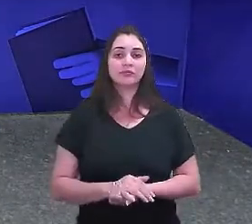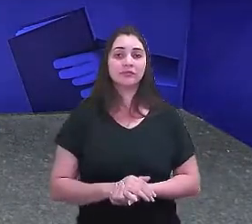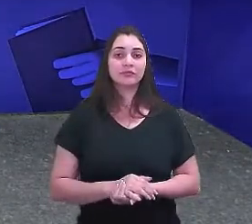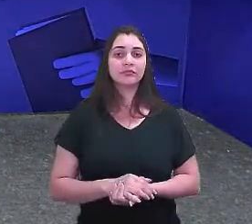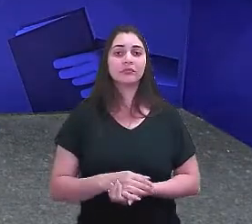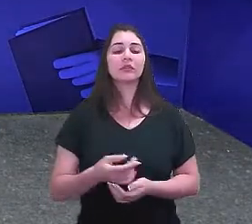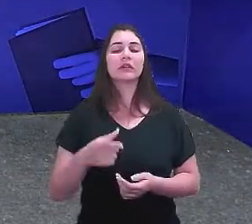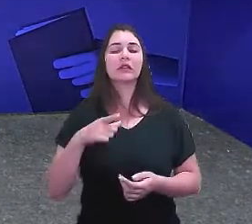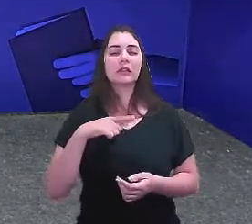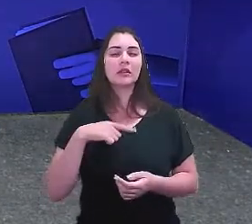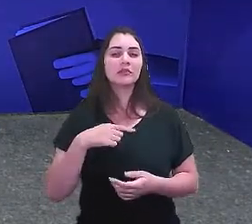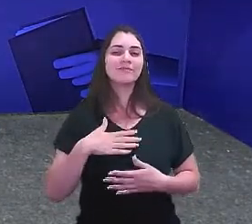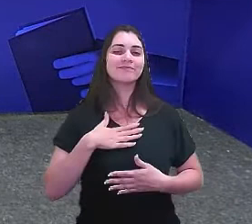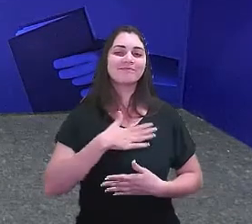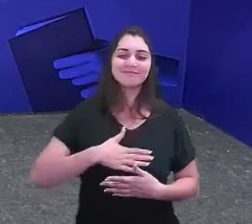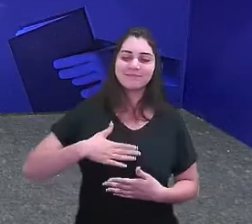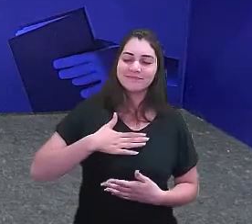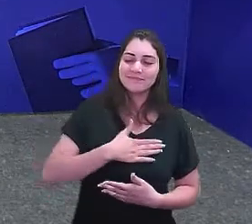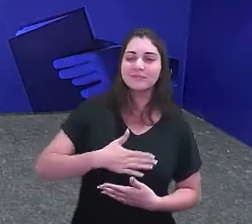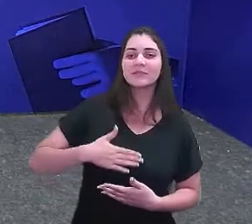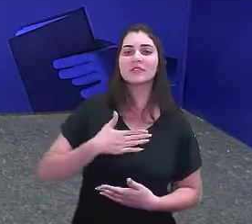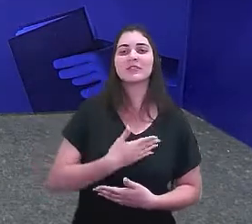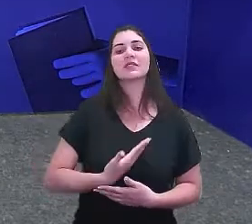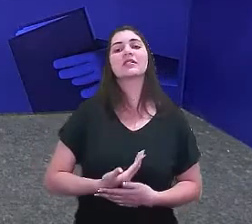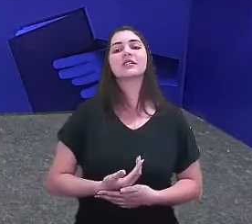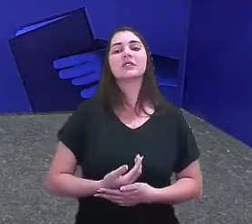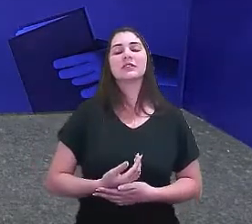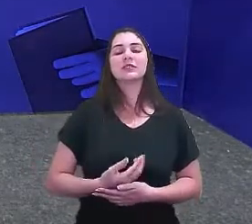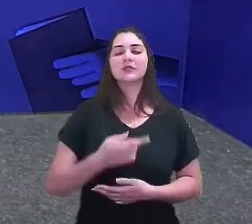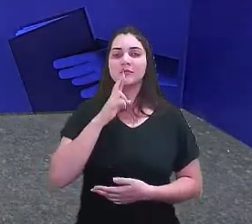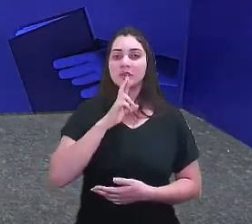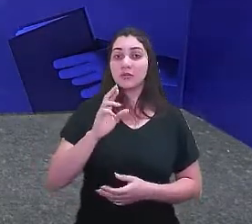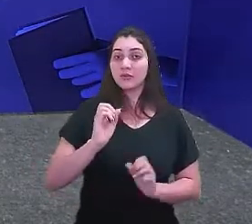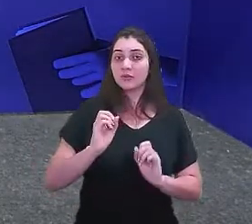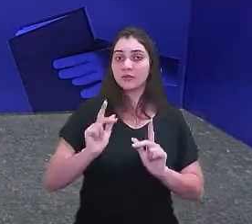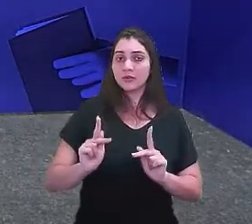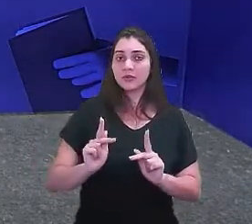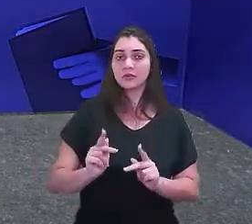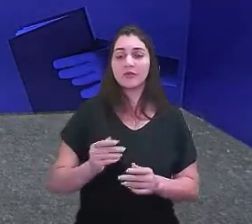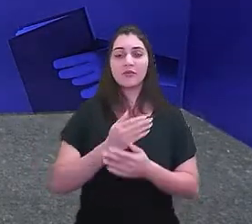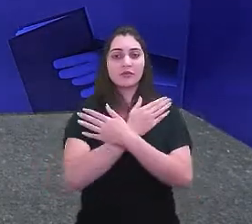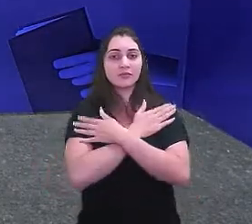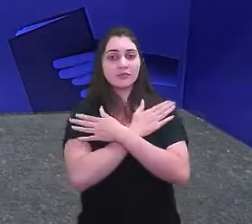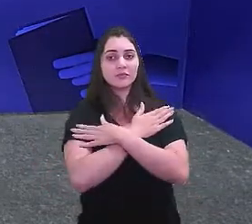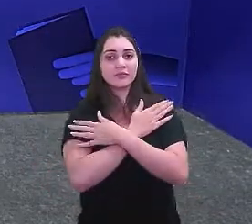que eles terão a grata satisfação de sanar essa sua dúvida, tá certo? Um